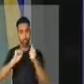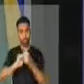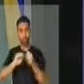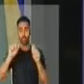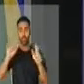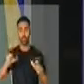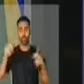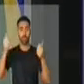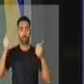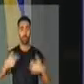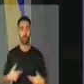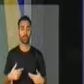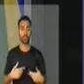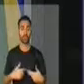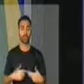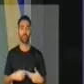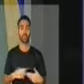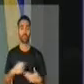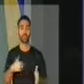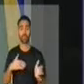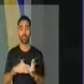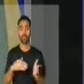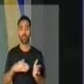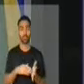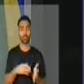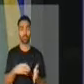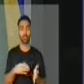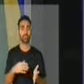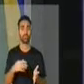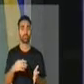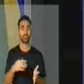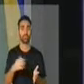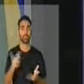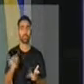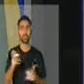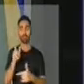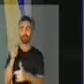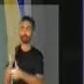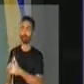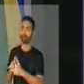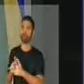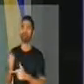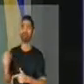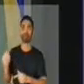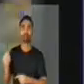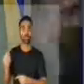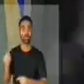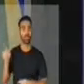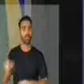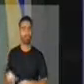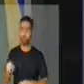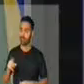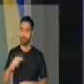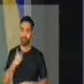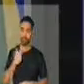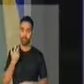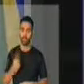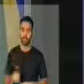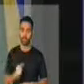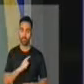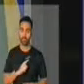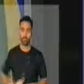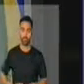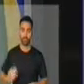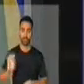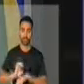já falei, e por fim, não posso deixar de fazer uma dura crítica de uma atitude inaceitável do